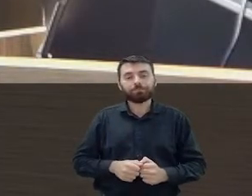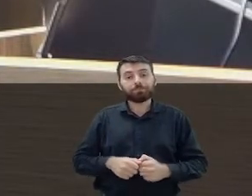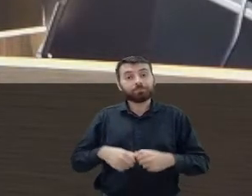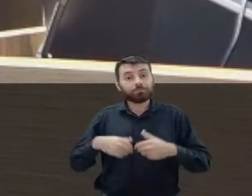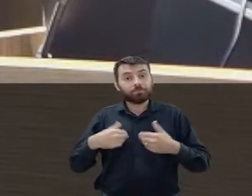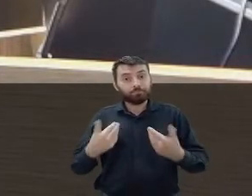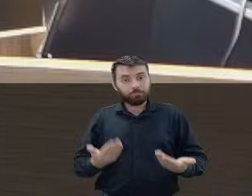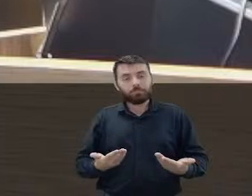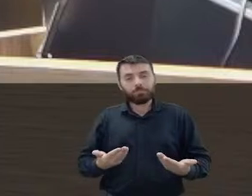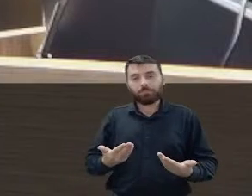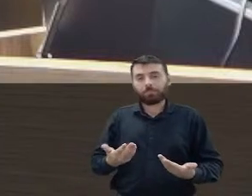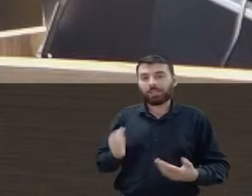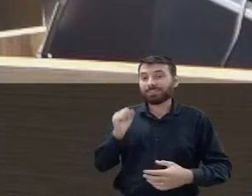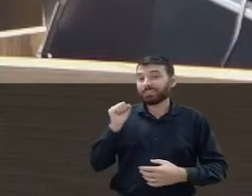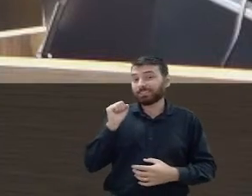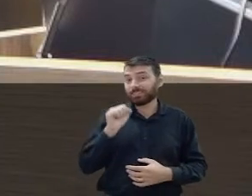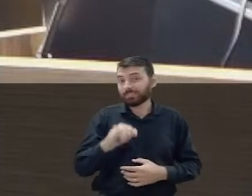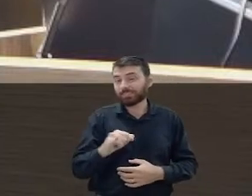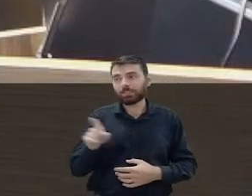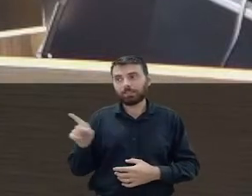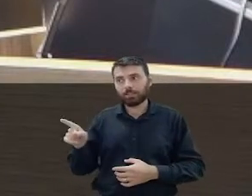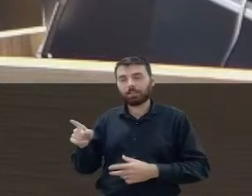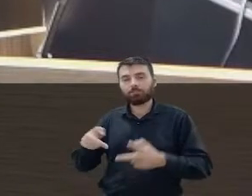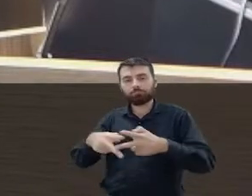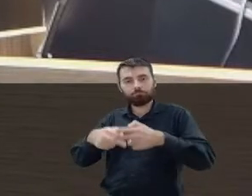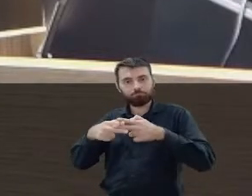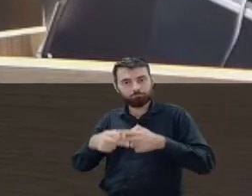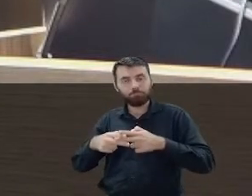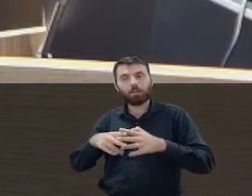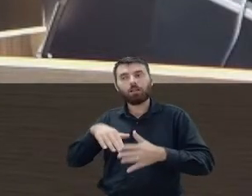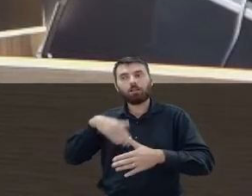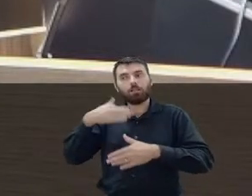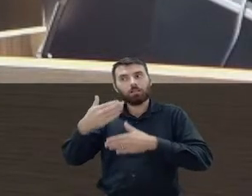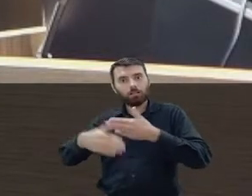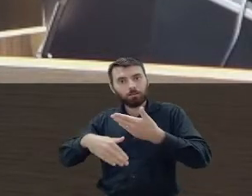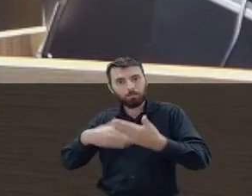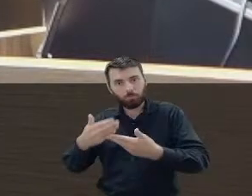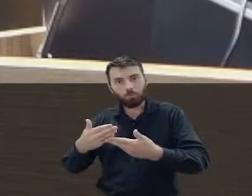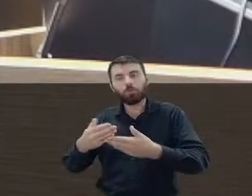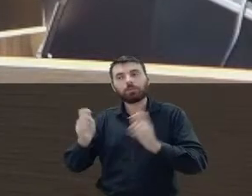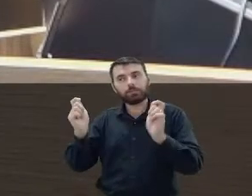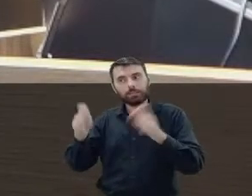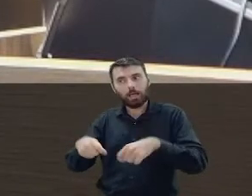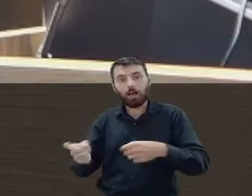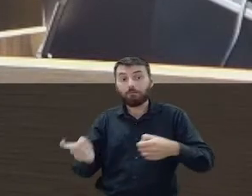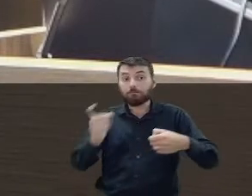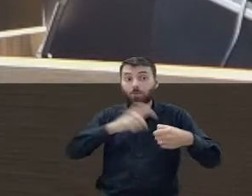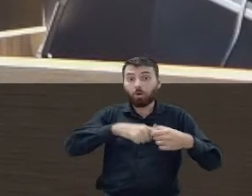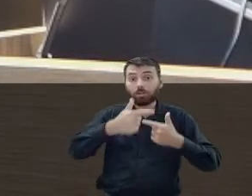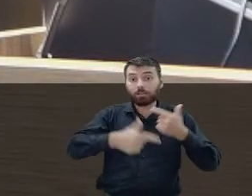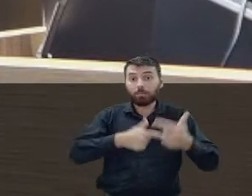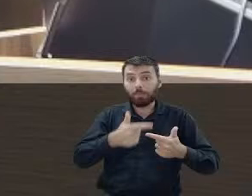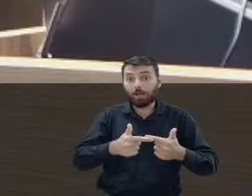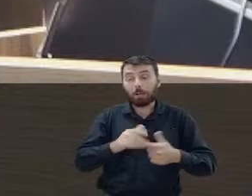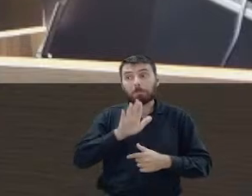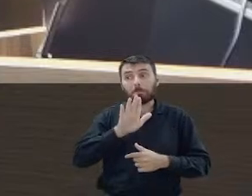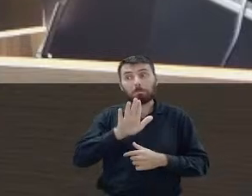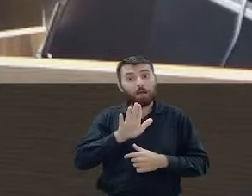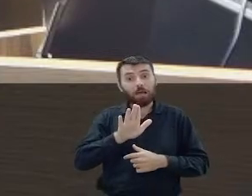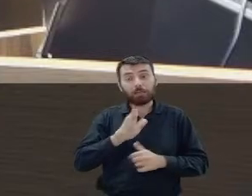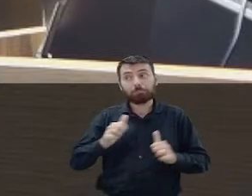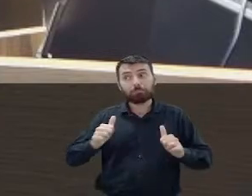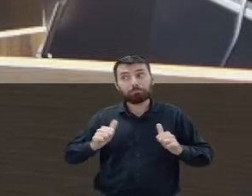alta médica do INSS e não manifesta interesse em retornar ao trabalho, seja deixando de comparecer ao trabalho,